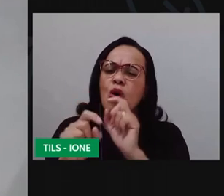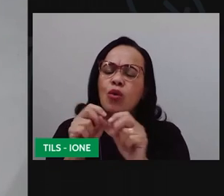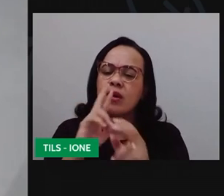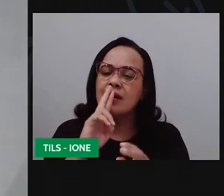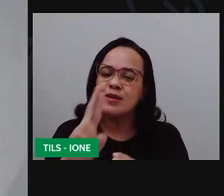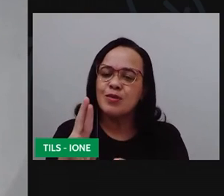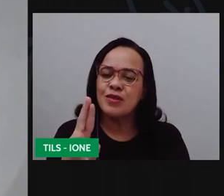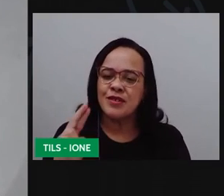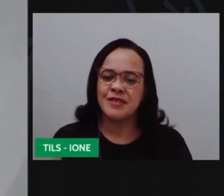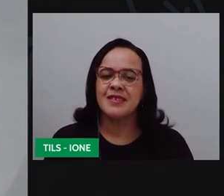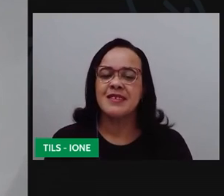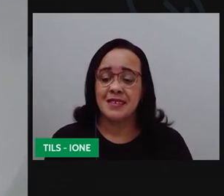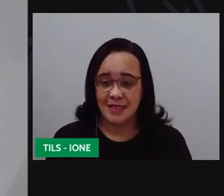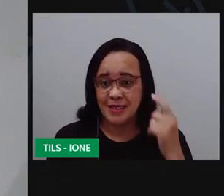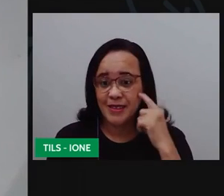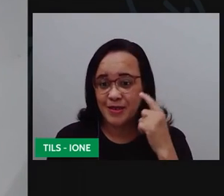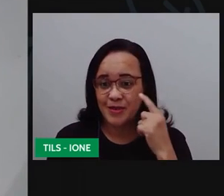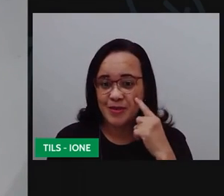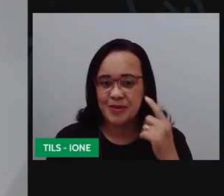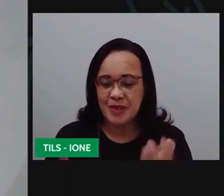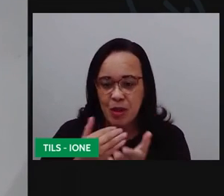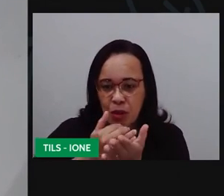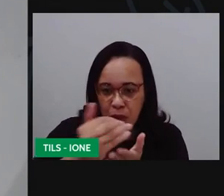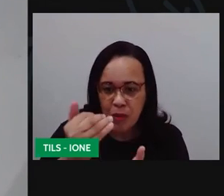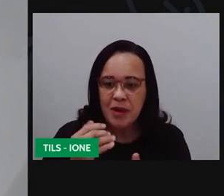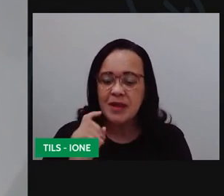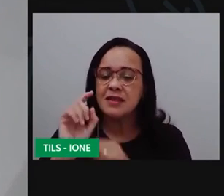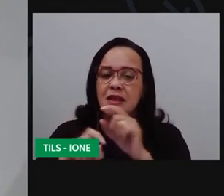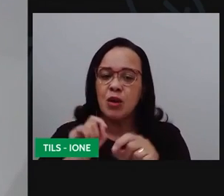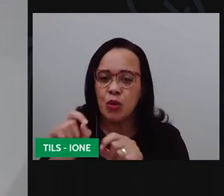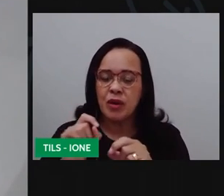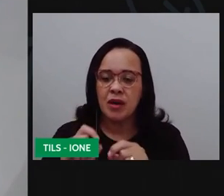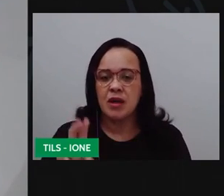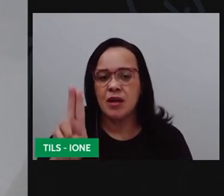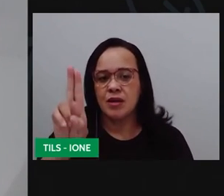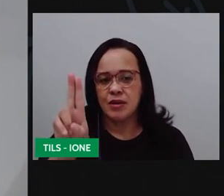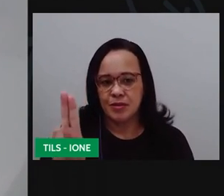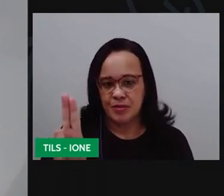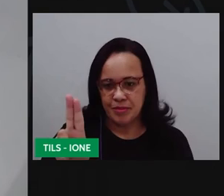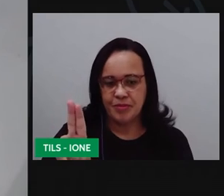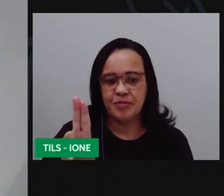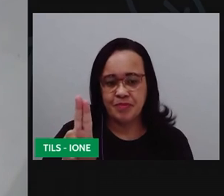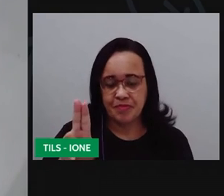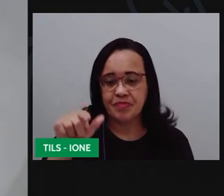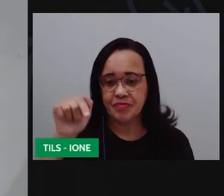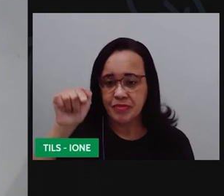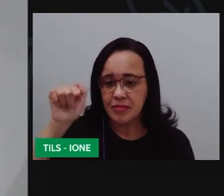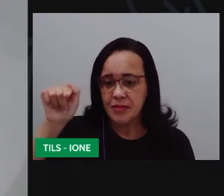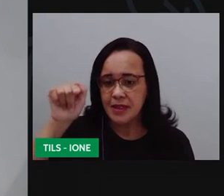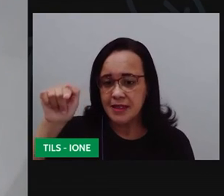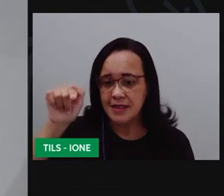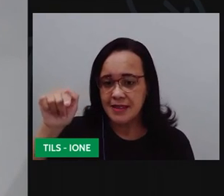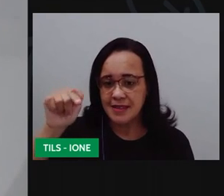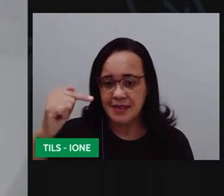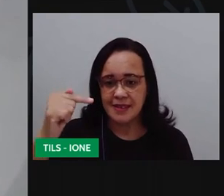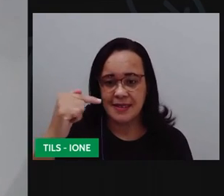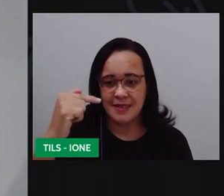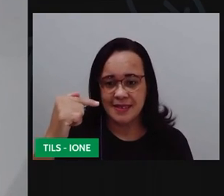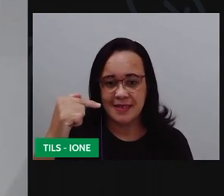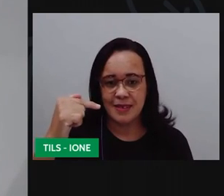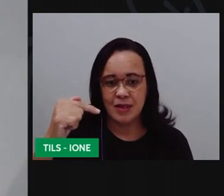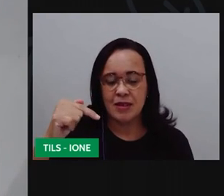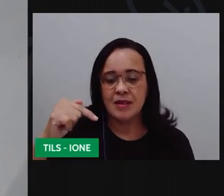aí eu vou fazer o seguinte vou começar por onde pela minha unidade certo certinha tem 17 unidades aqui